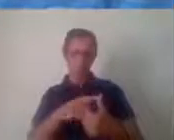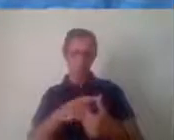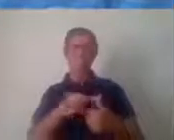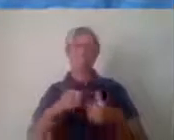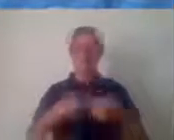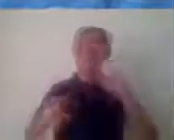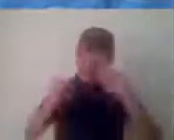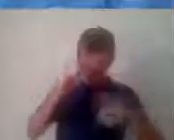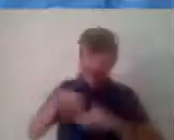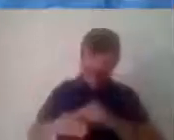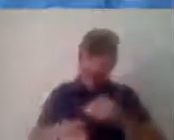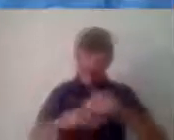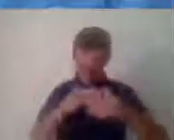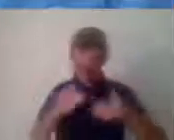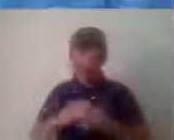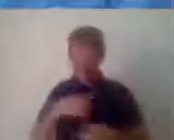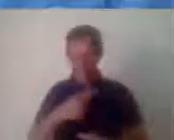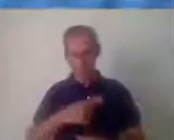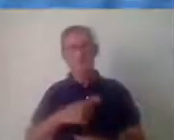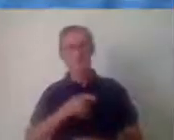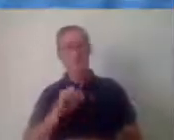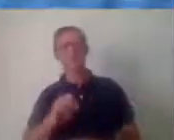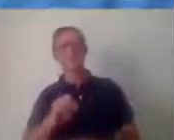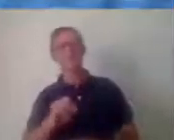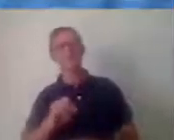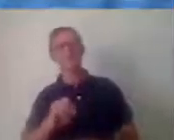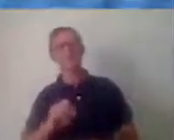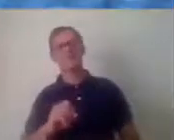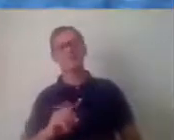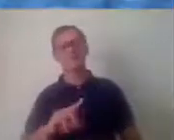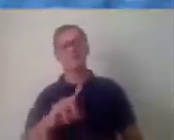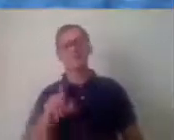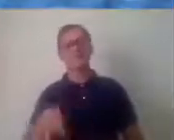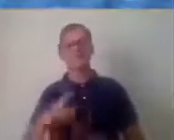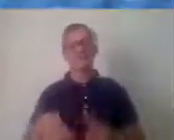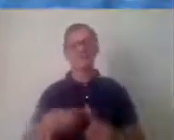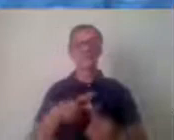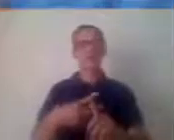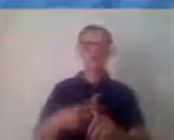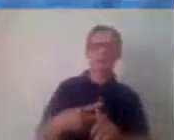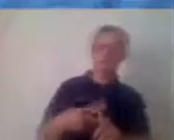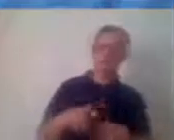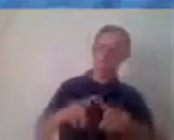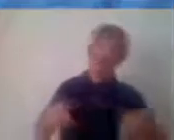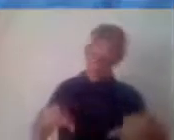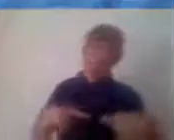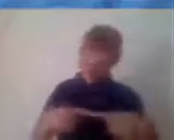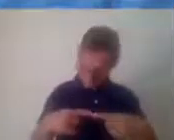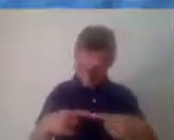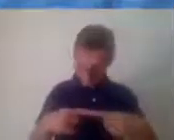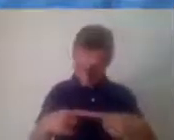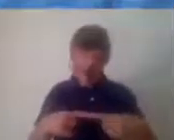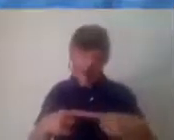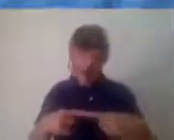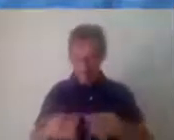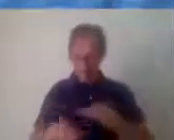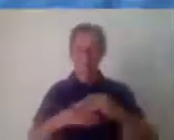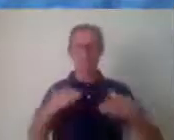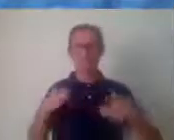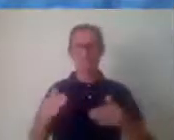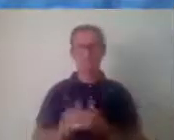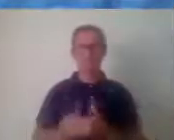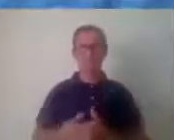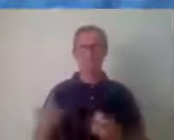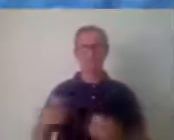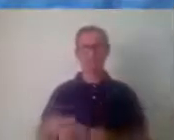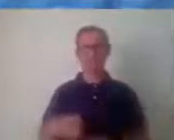Essa é a ideia geral quando a gente fala de integral dupla em regiões mais gerais.